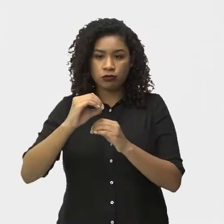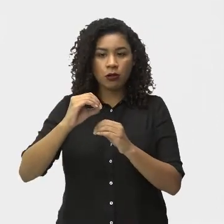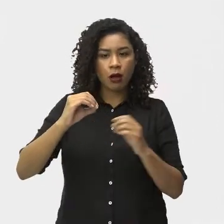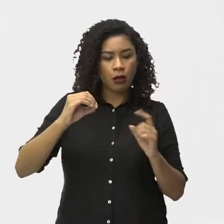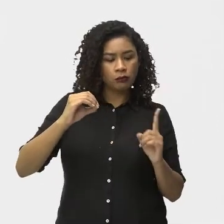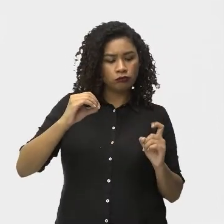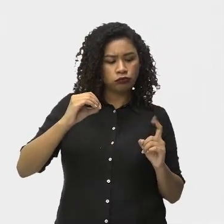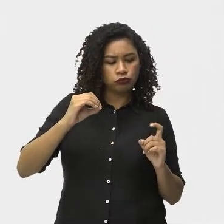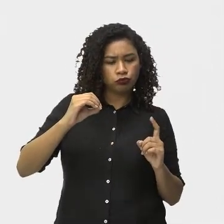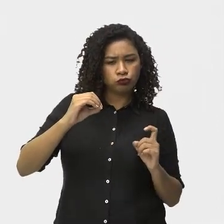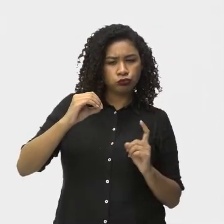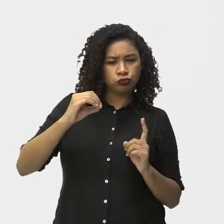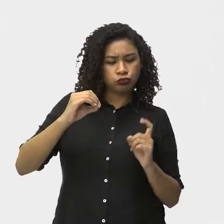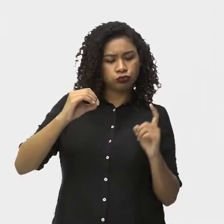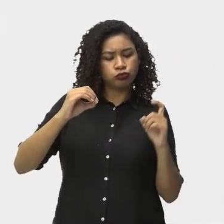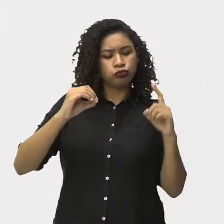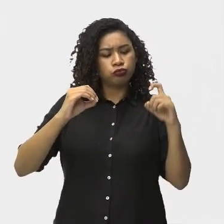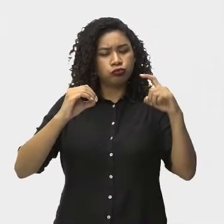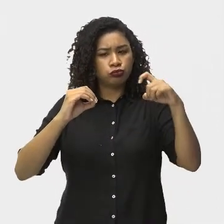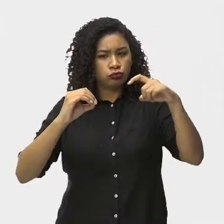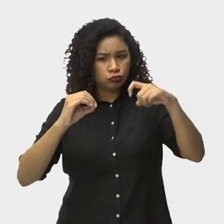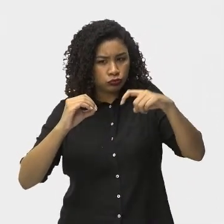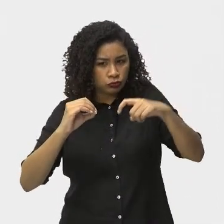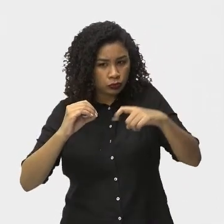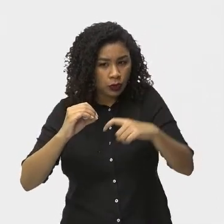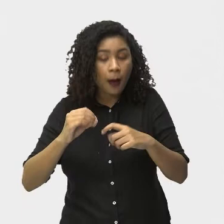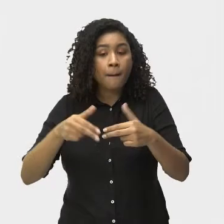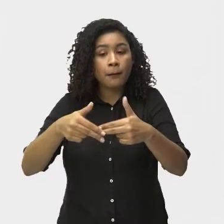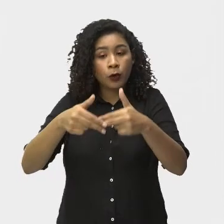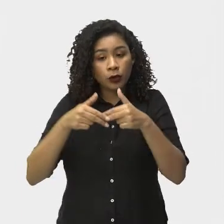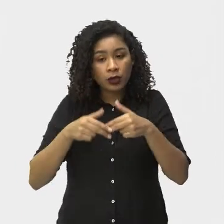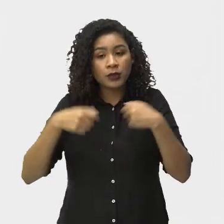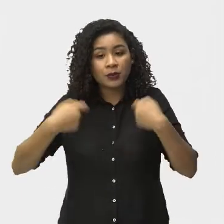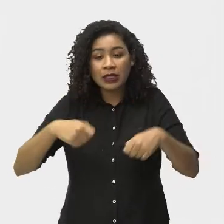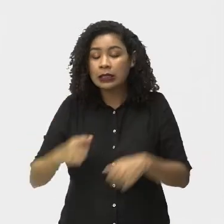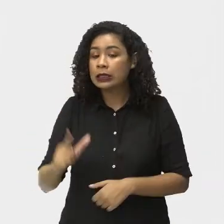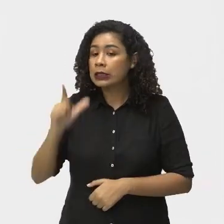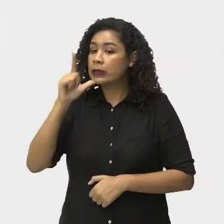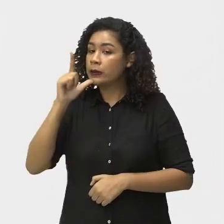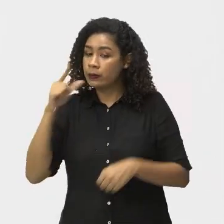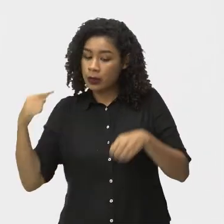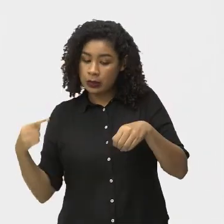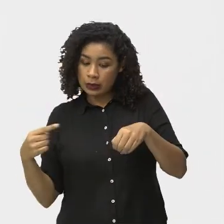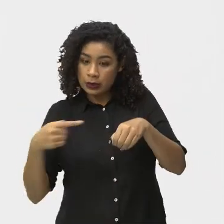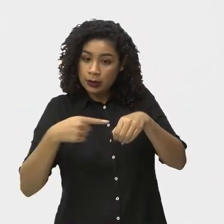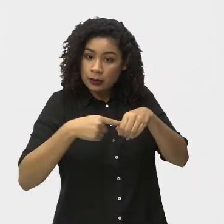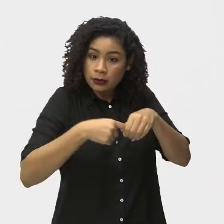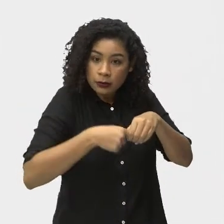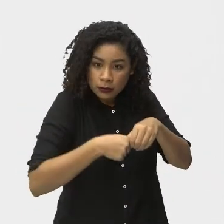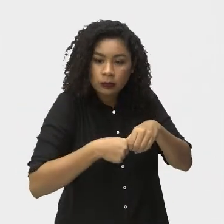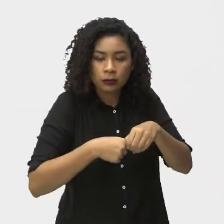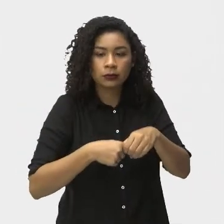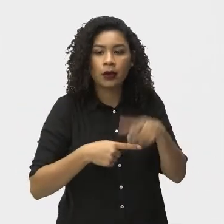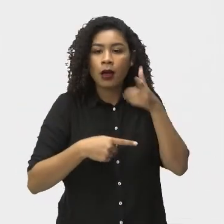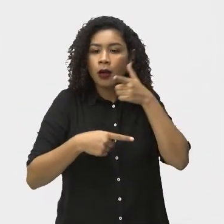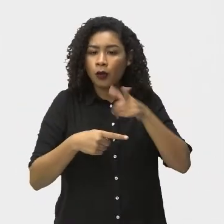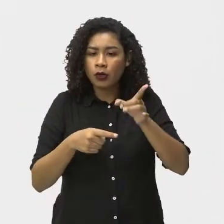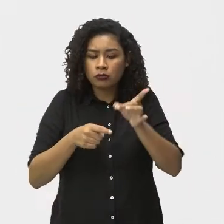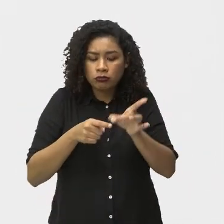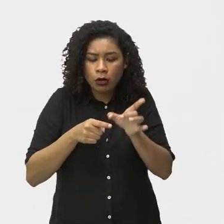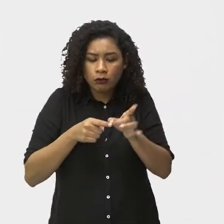ter que caminhar, olha, por isso que precisa aqui o pênis adentrar o canal vaginal para que ele seja liberado, e ele vai percorrer tudo isso